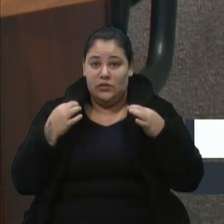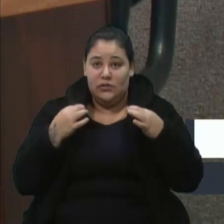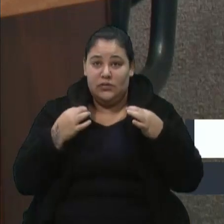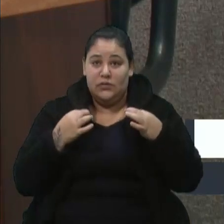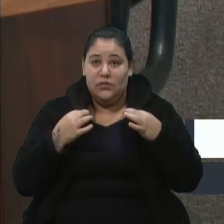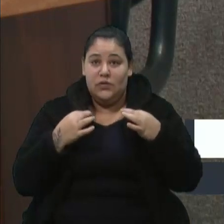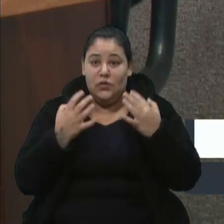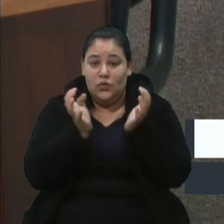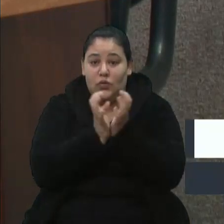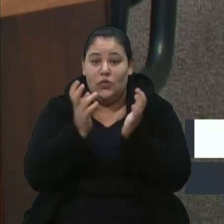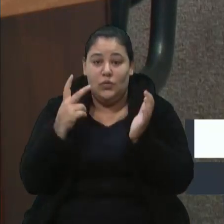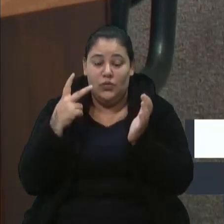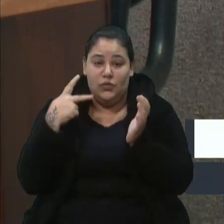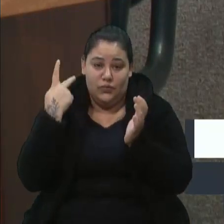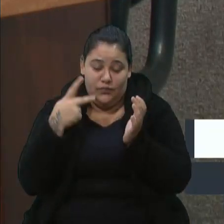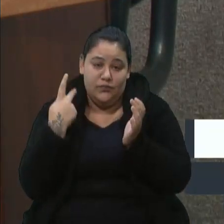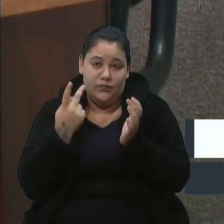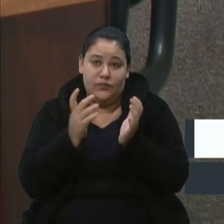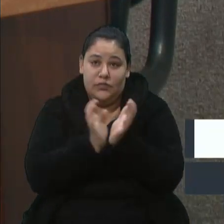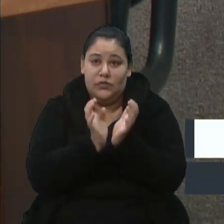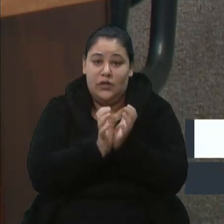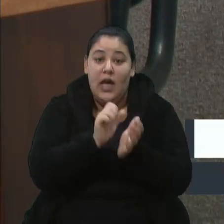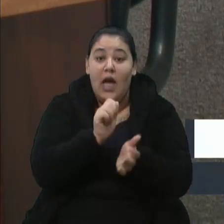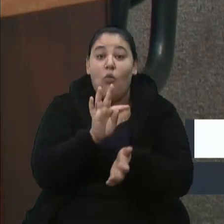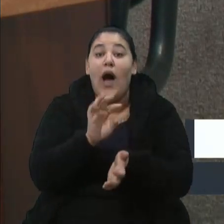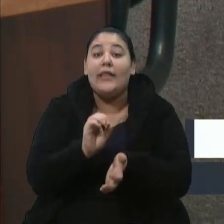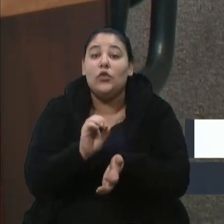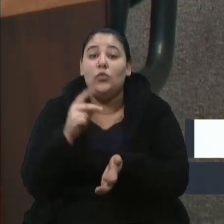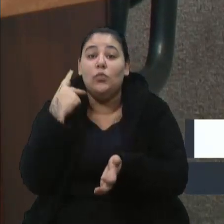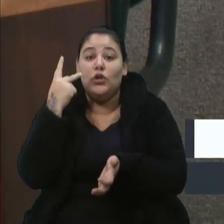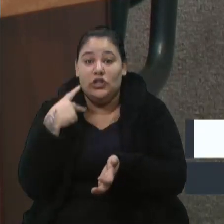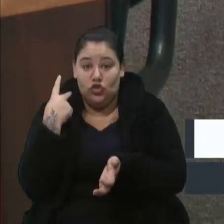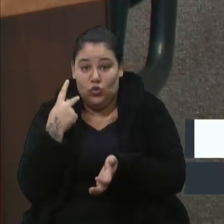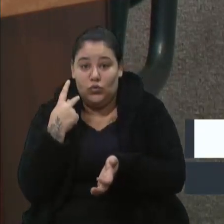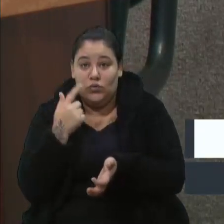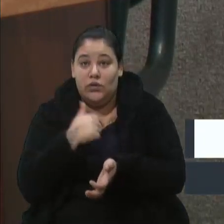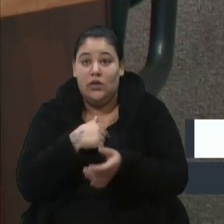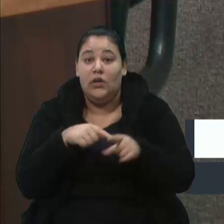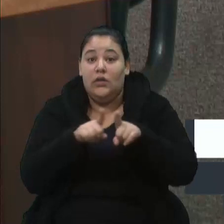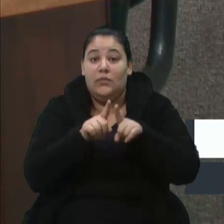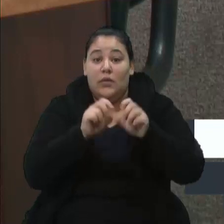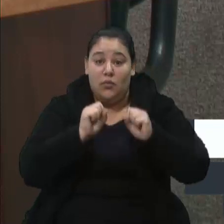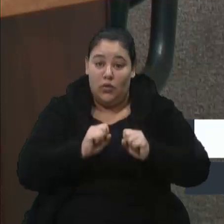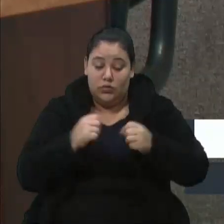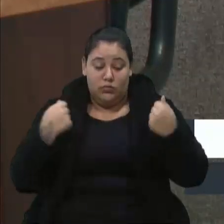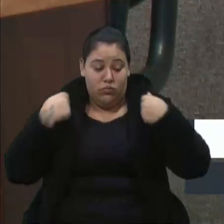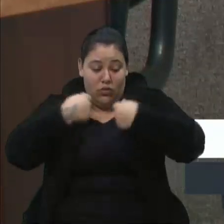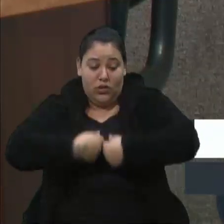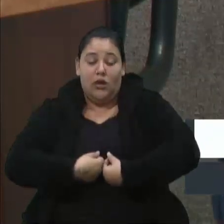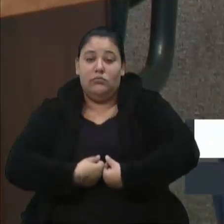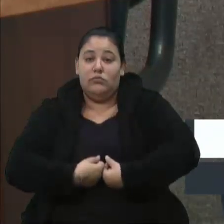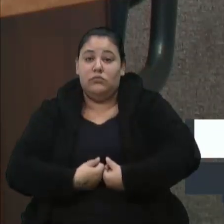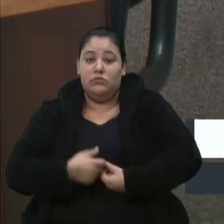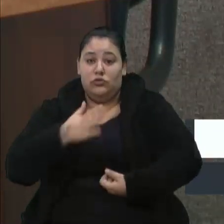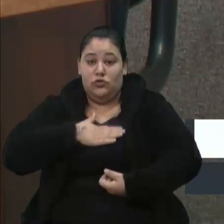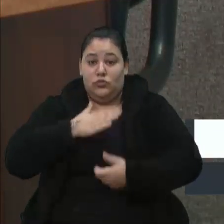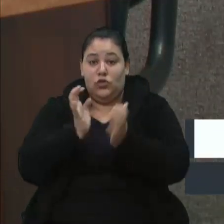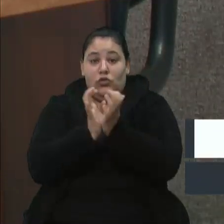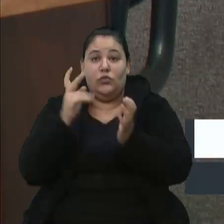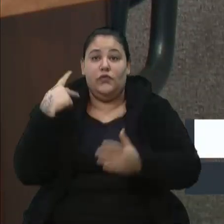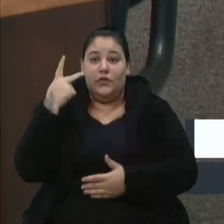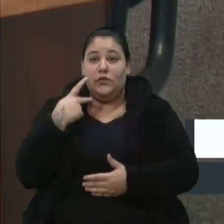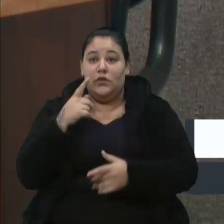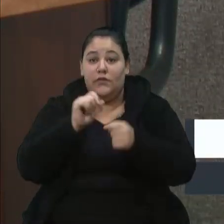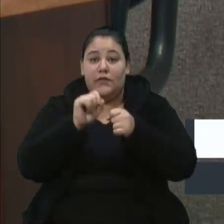partido político. Então, sim, foi um ato político. Eu também posso pegar a camisa do meu partido, ir para a praça, fazer um protesto e